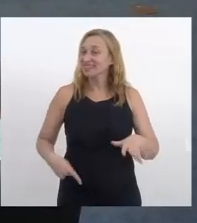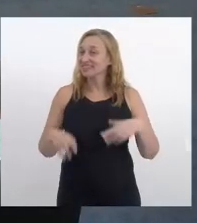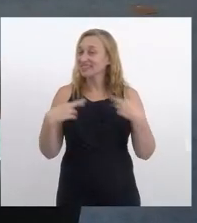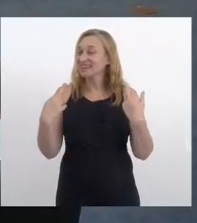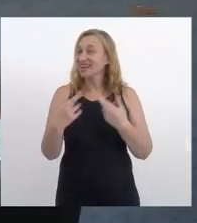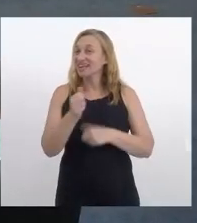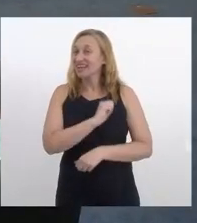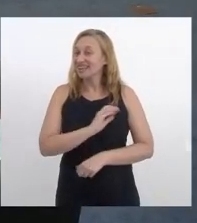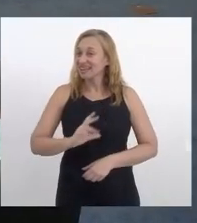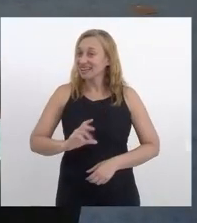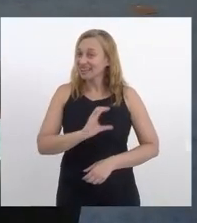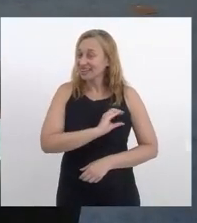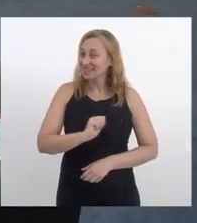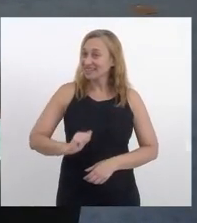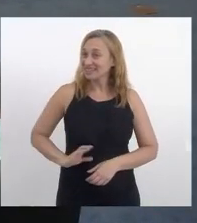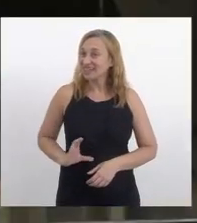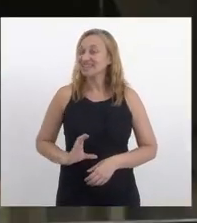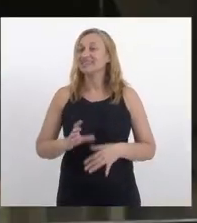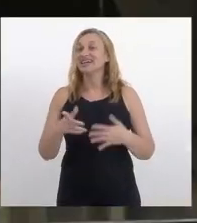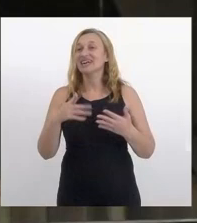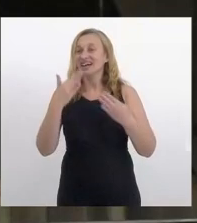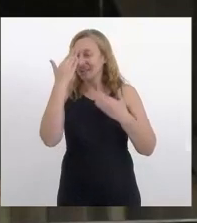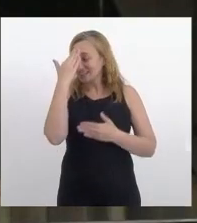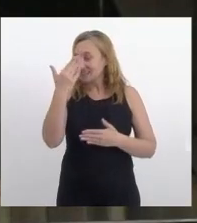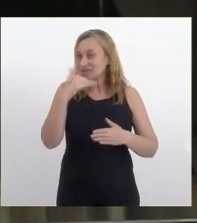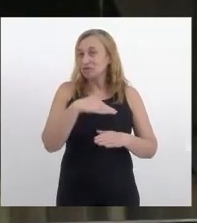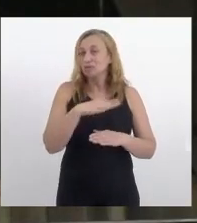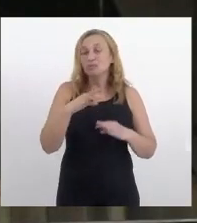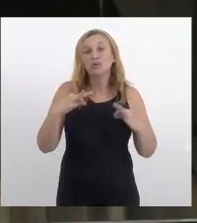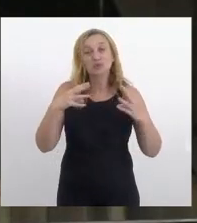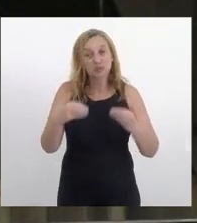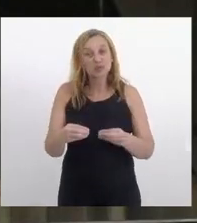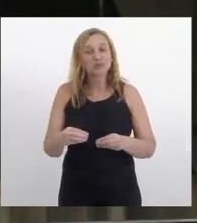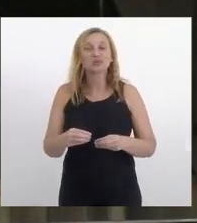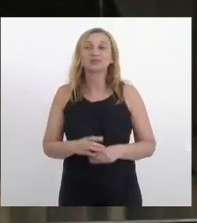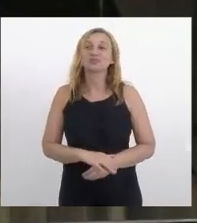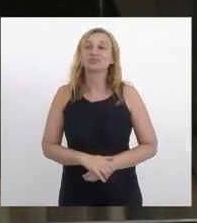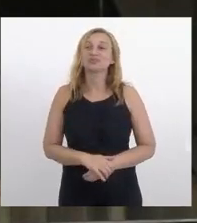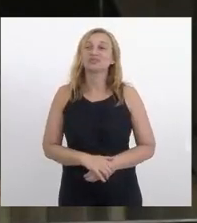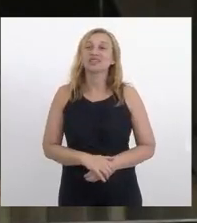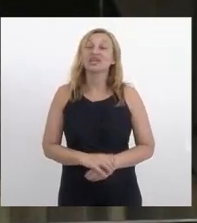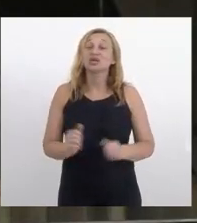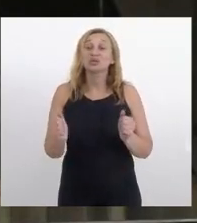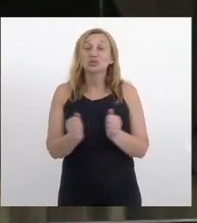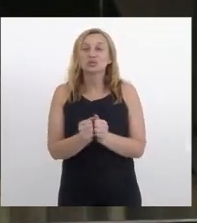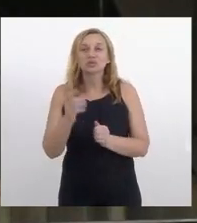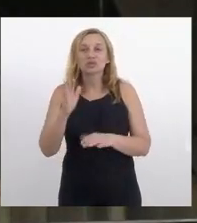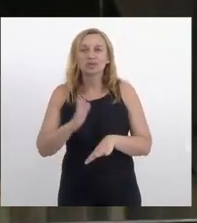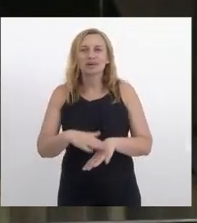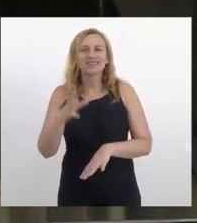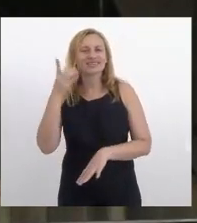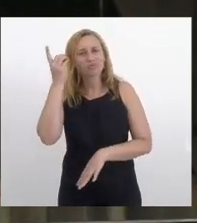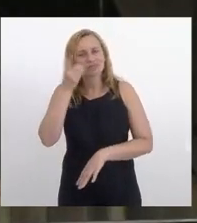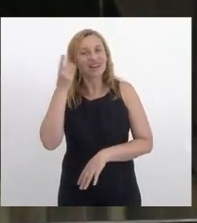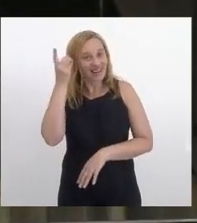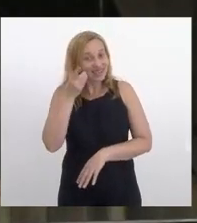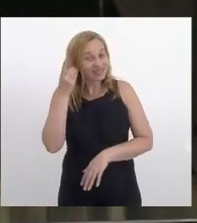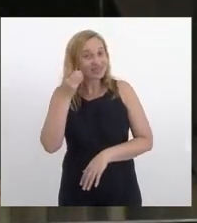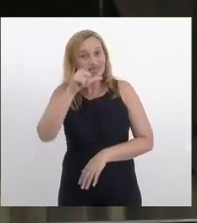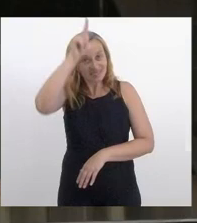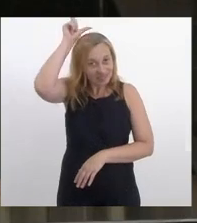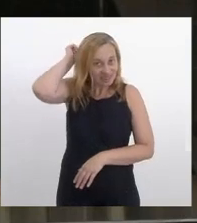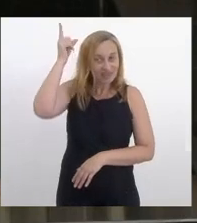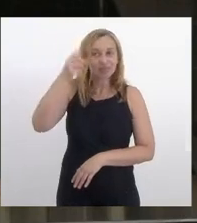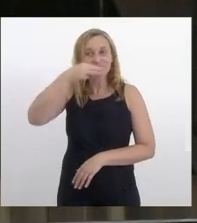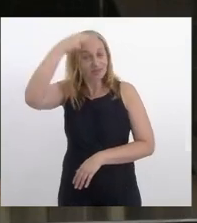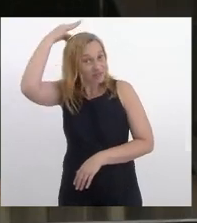André Siciliano. Agradeço as palavras, agradeço esse momento, juntamente com os demais deputado Luiz Paulo,